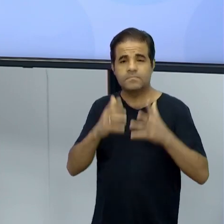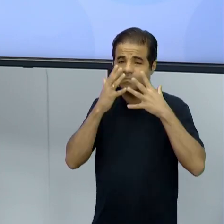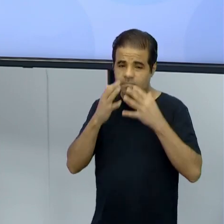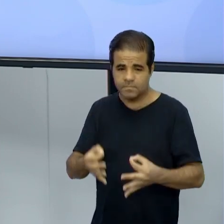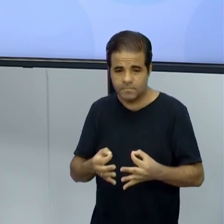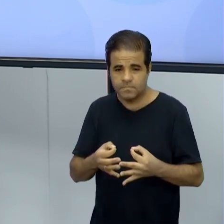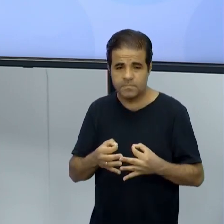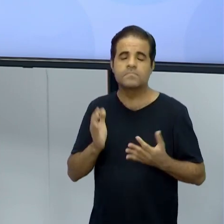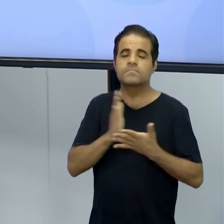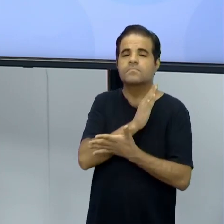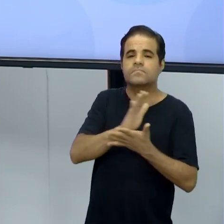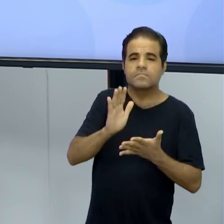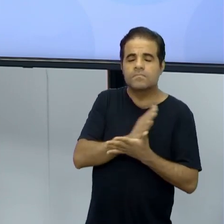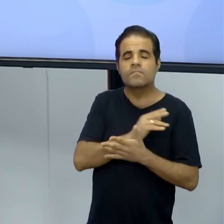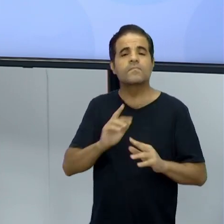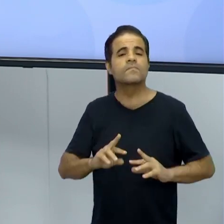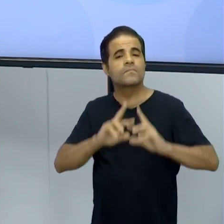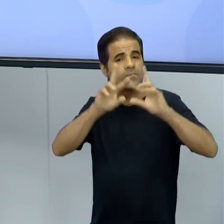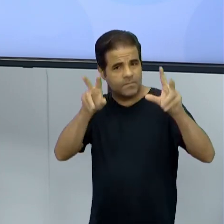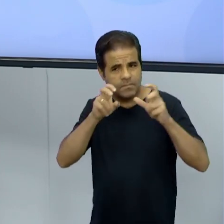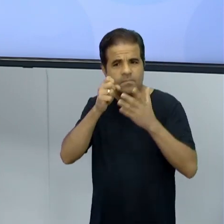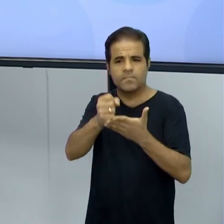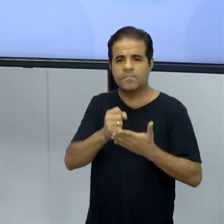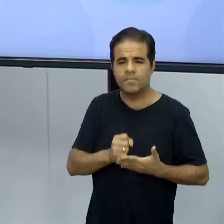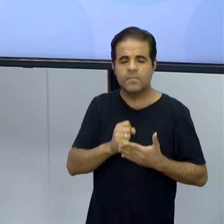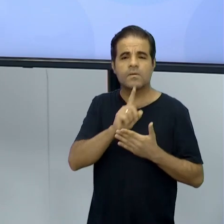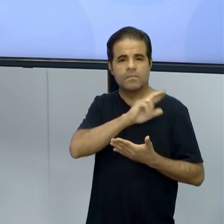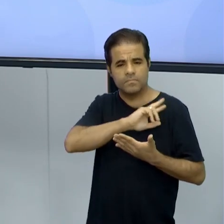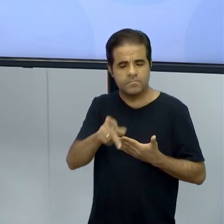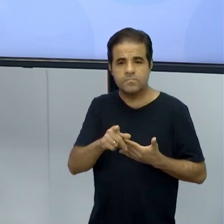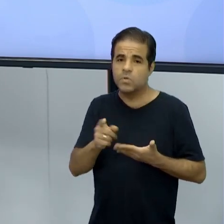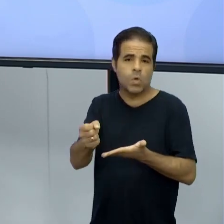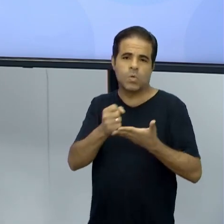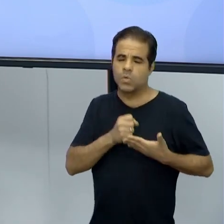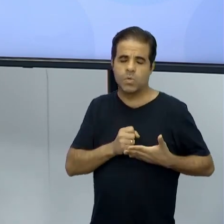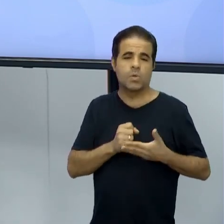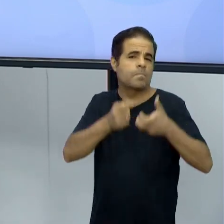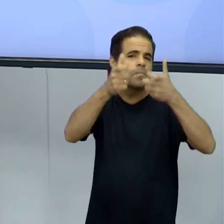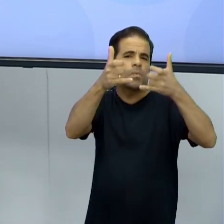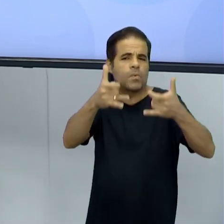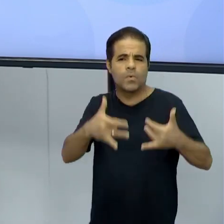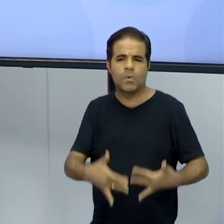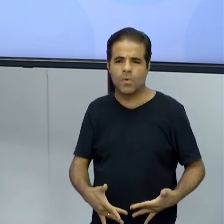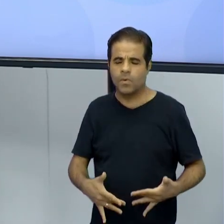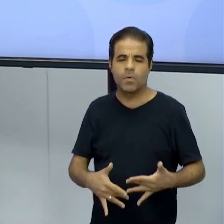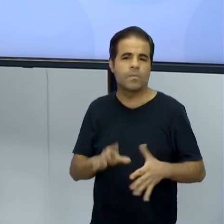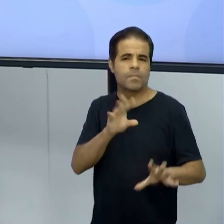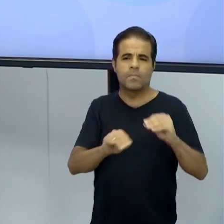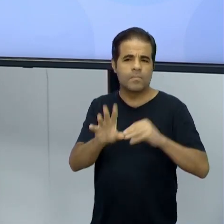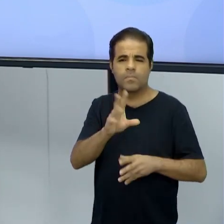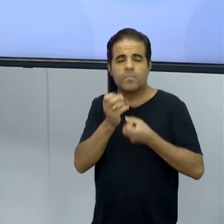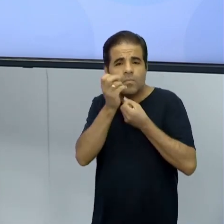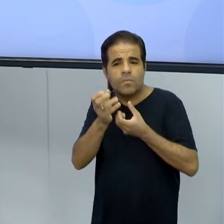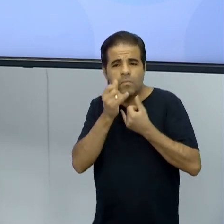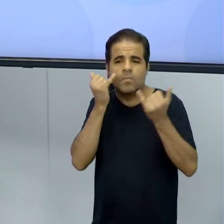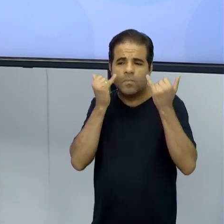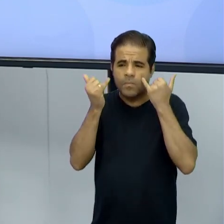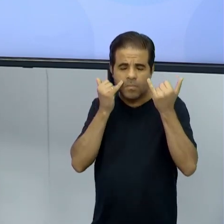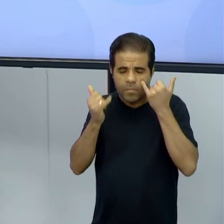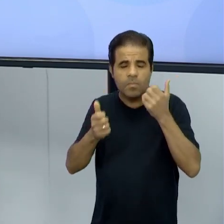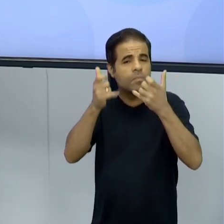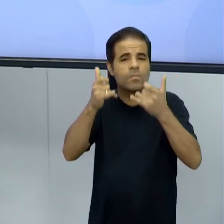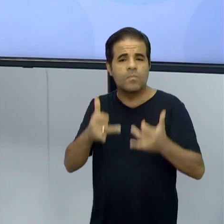atentos a alguns temas. E eu trouxe o quê? Fiz diferente. Eu não trouxe a definição, por exemplo, manipulação de informação. Eu não